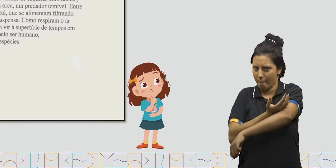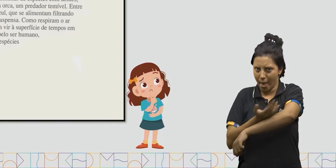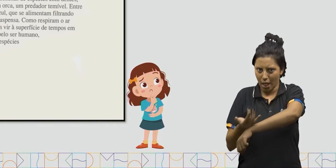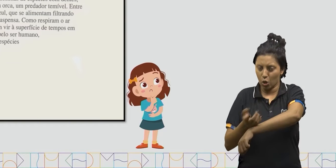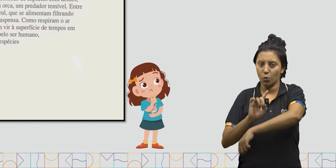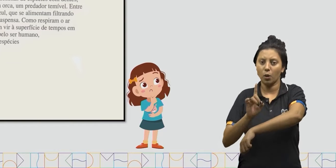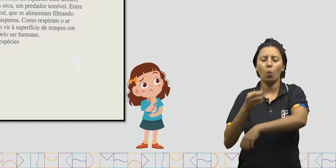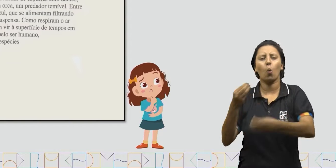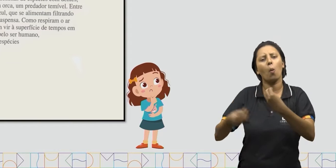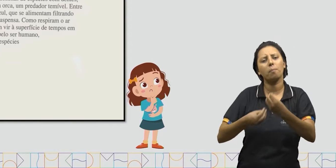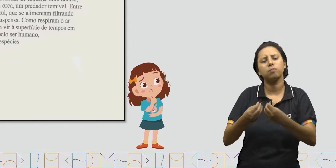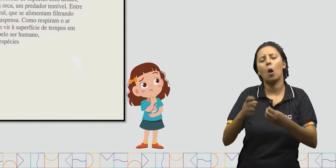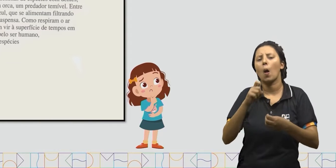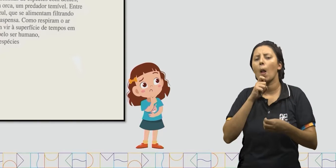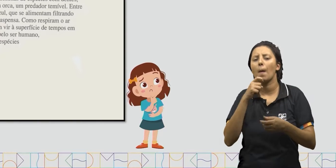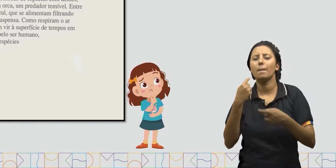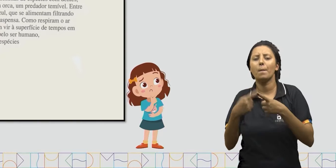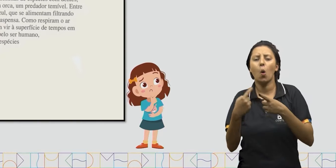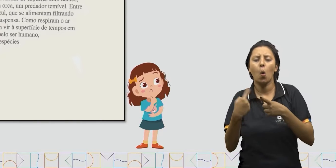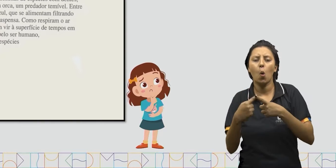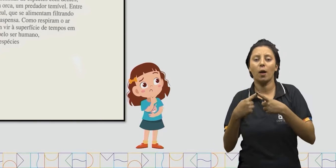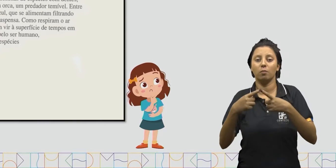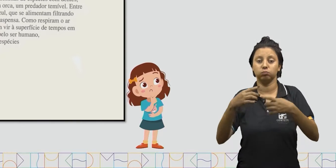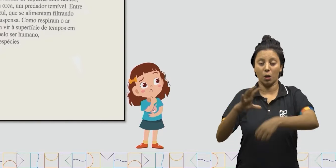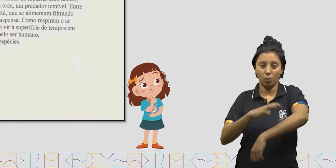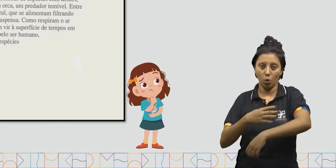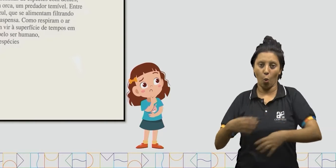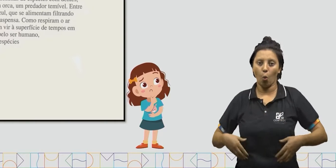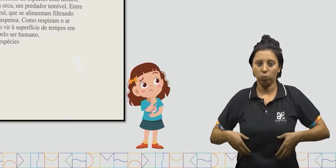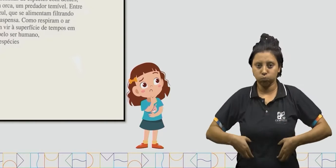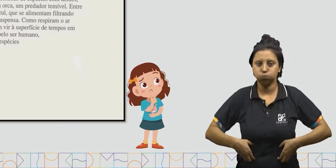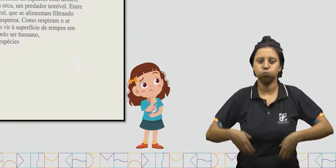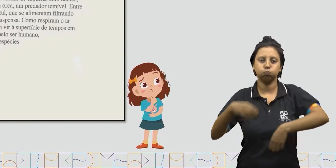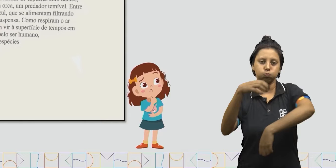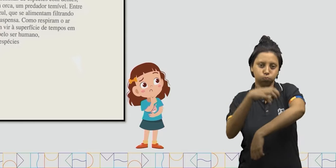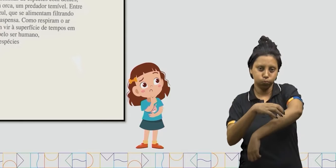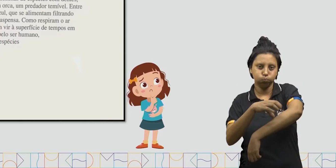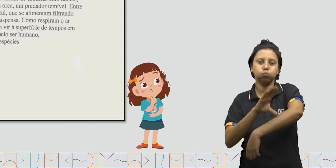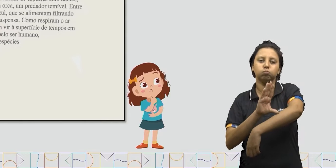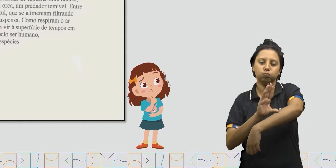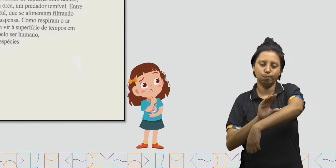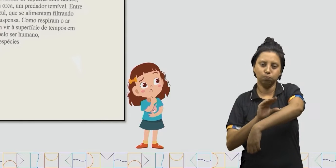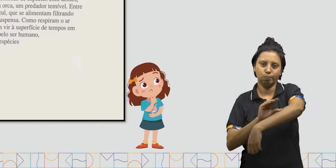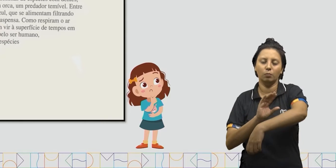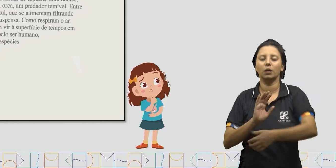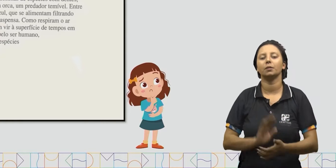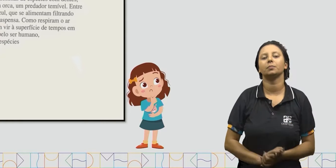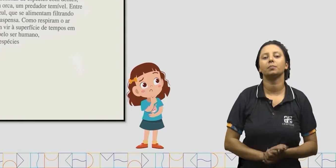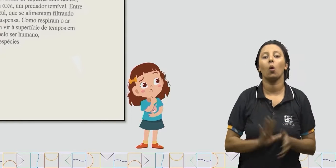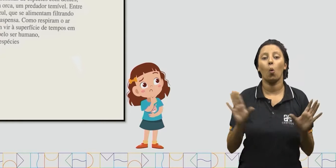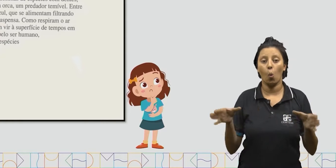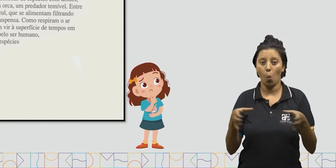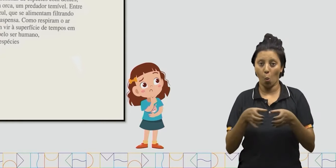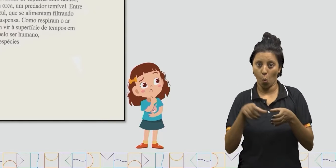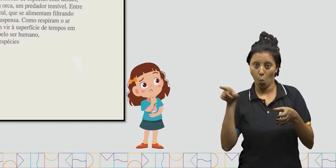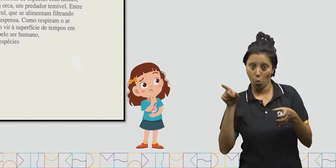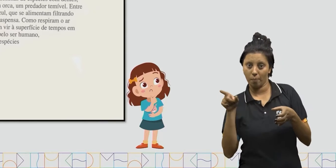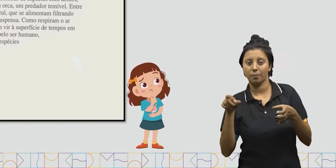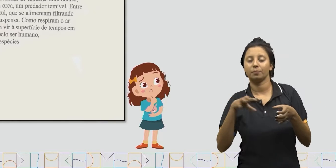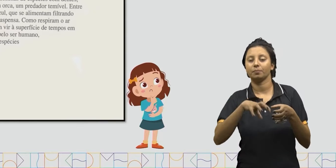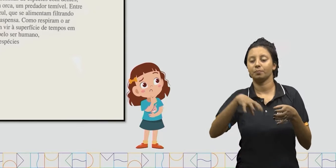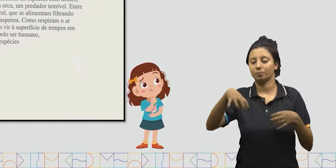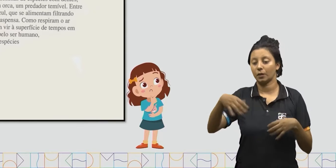a temperatura graças à sua espessa camada de gordura que existe sob a pele. O grupo é dividido